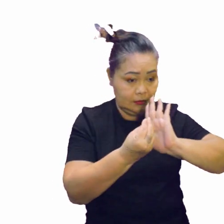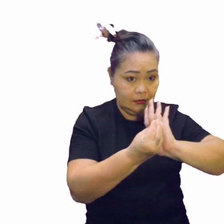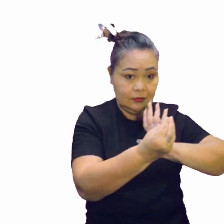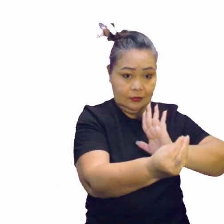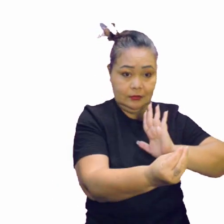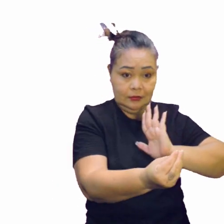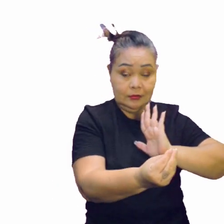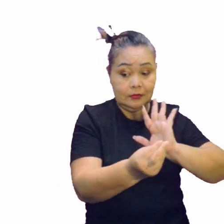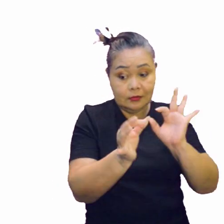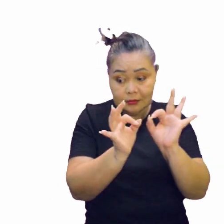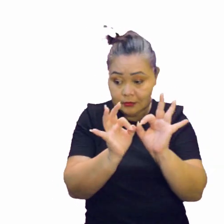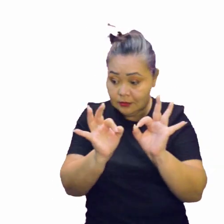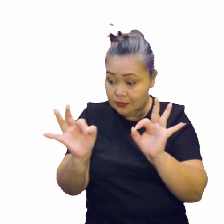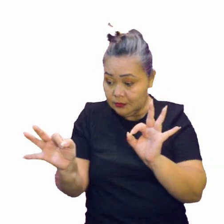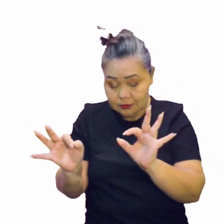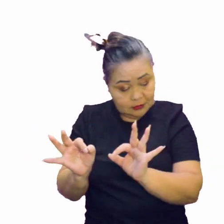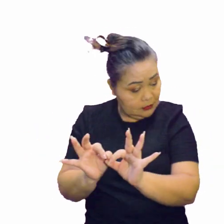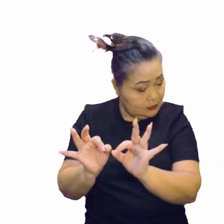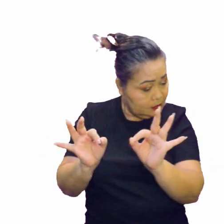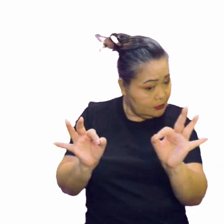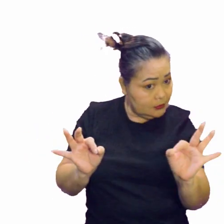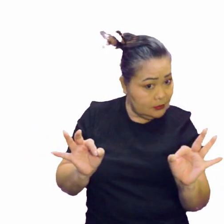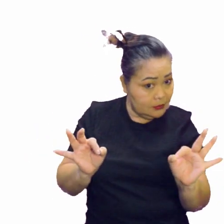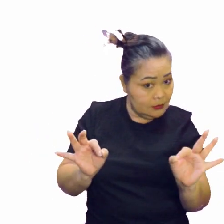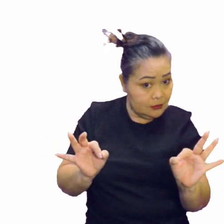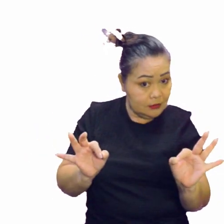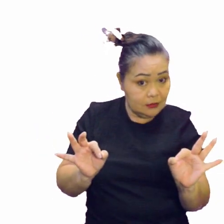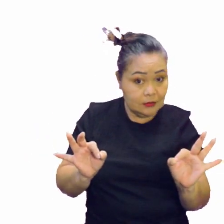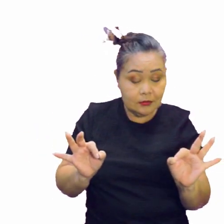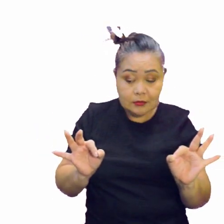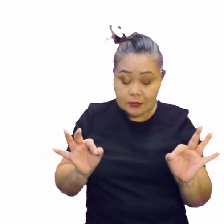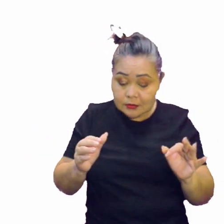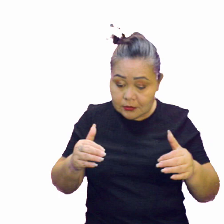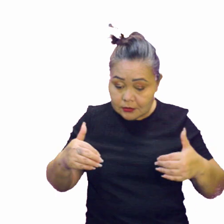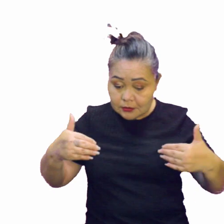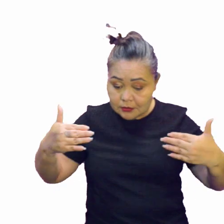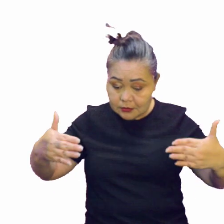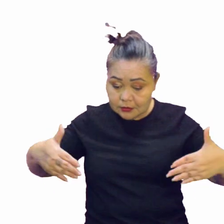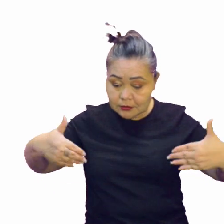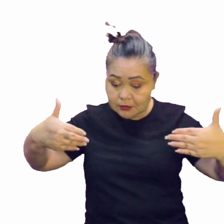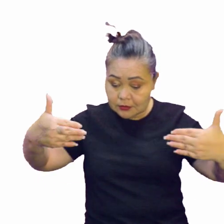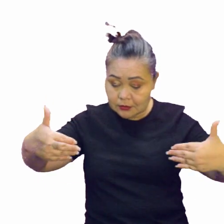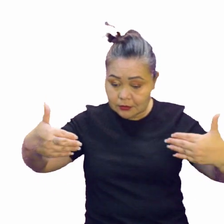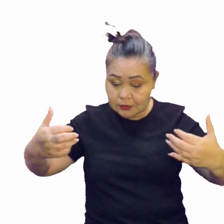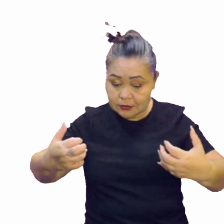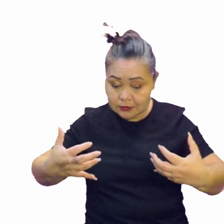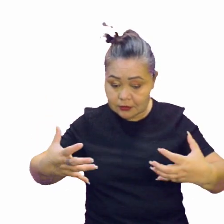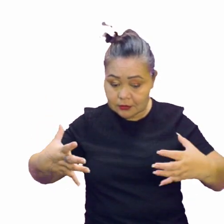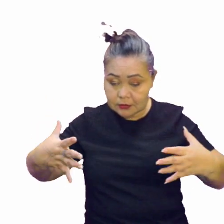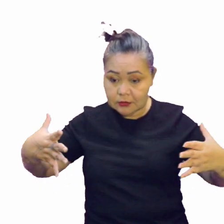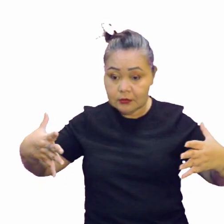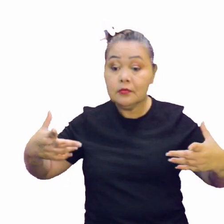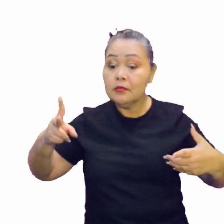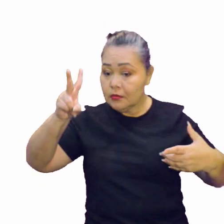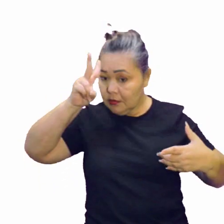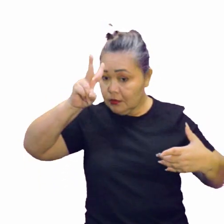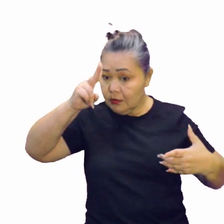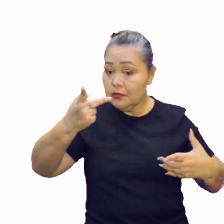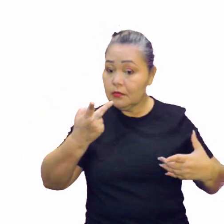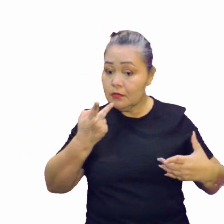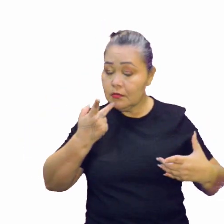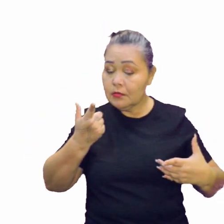em distância e densidade adequada. Lembra que eu frisei lá, quando você vai